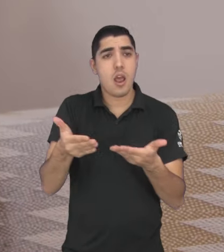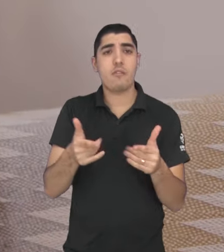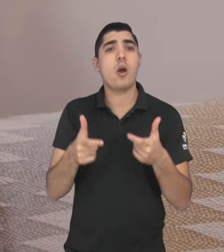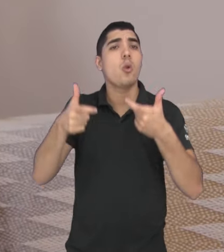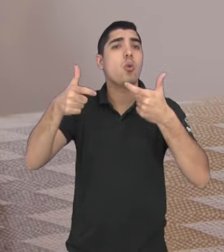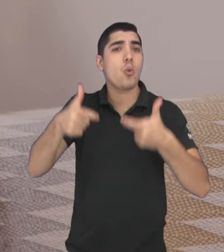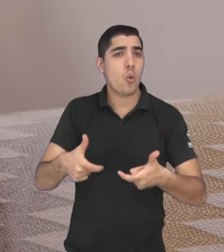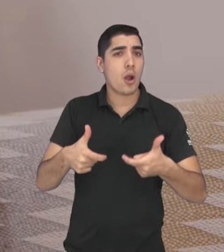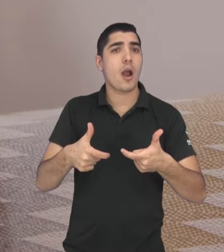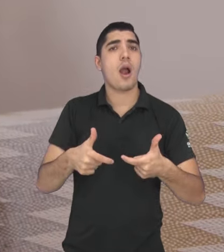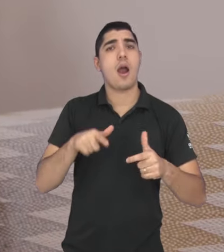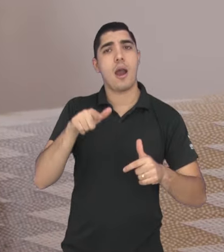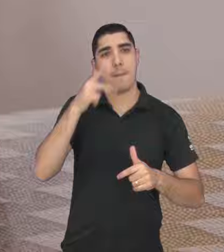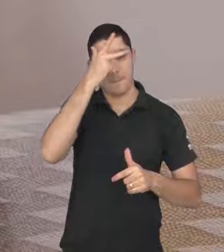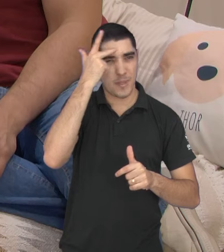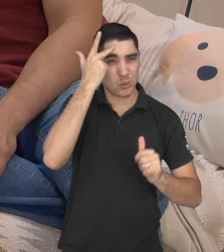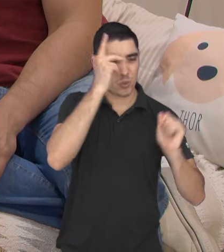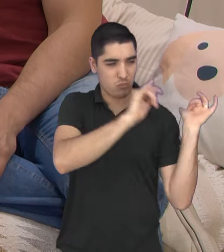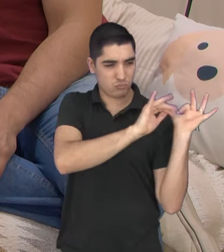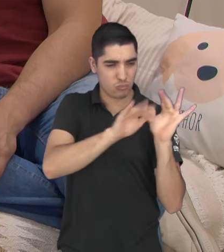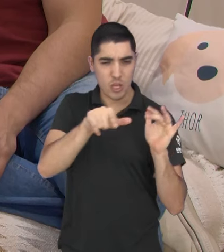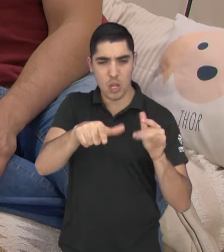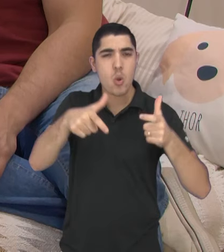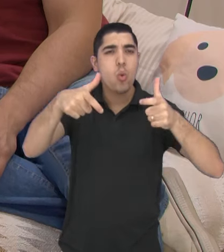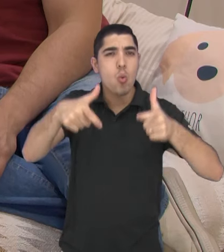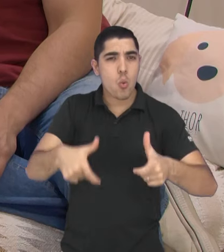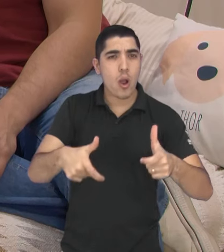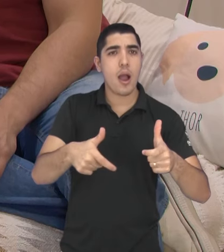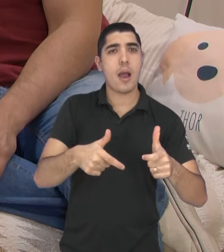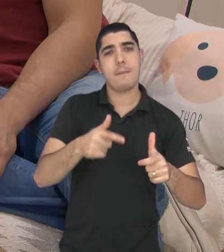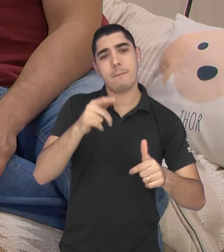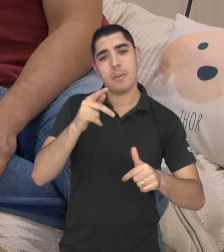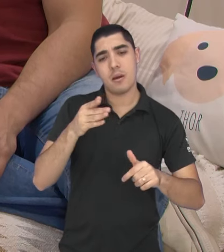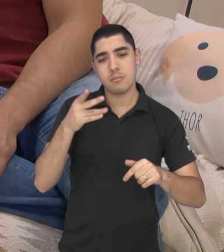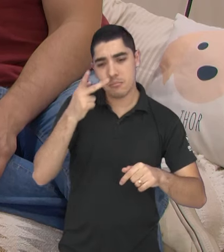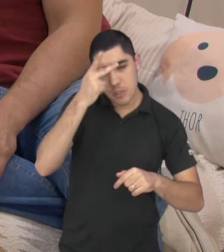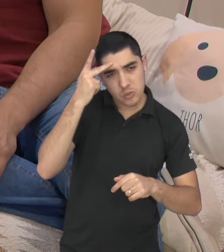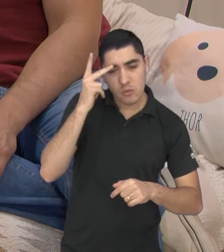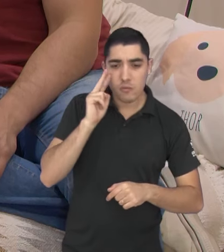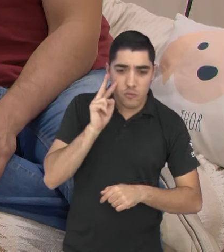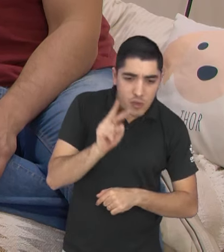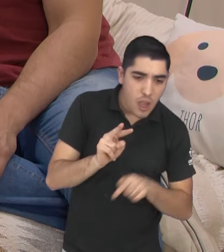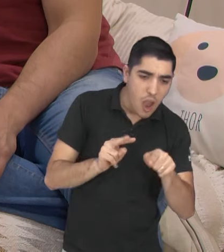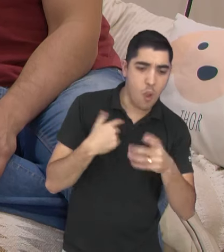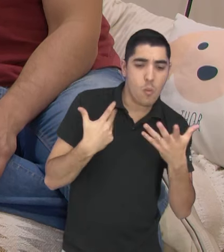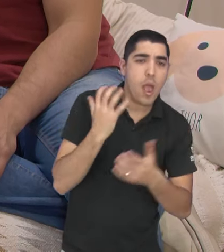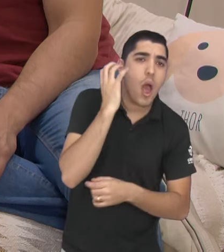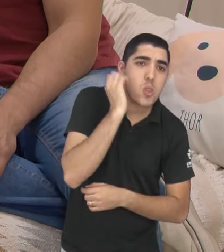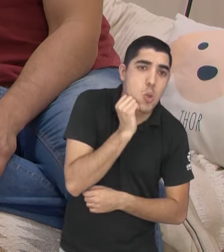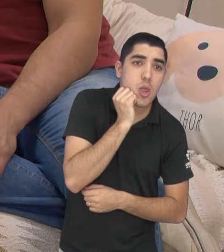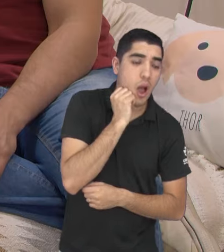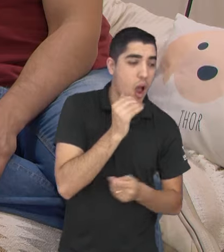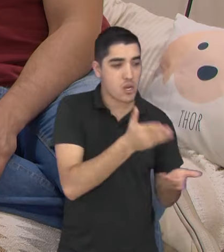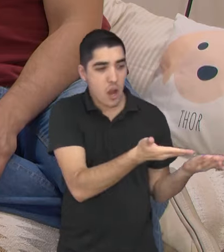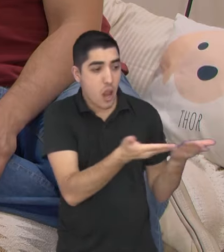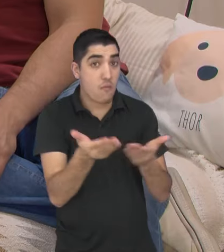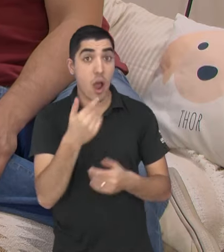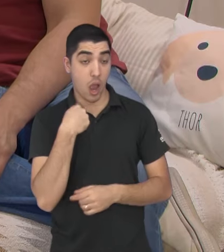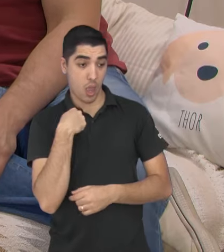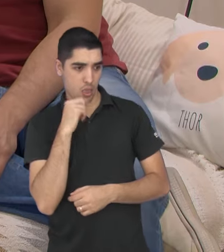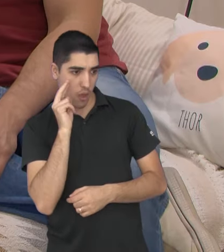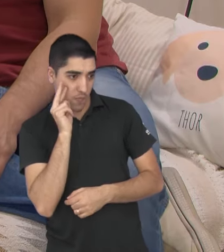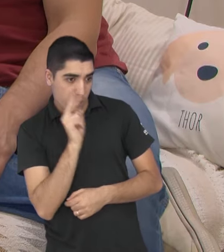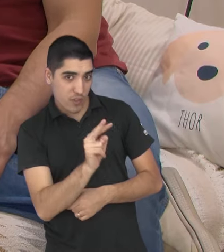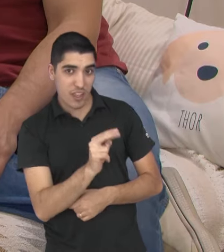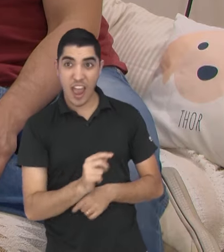um lugar onde ia bastante gente. Então o pessoal podia ir lá pra adotar, né? Se alguém se interessasse. Exatamente. E quem